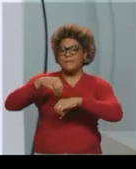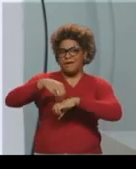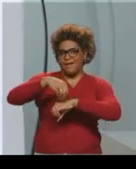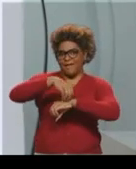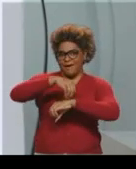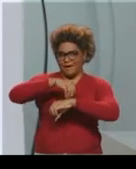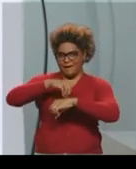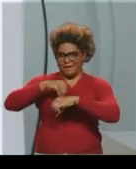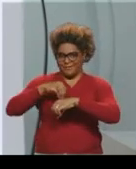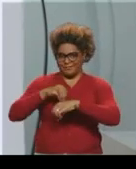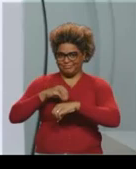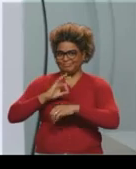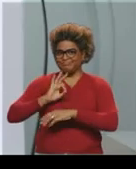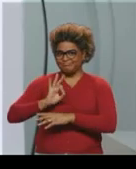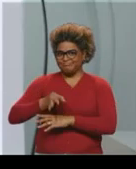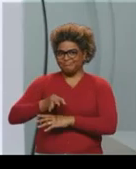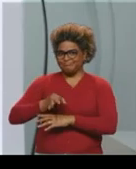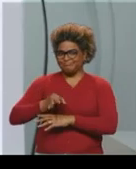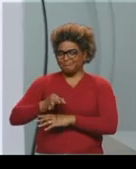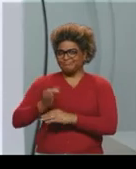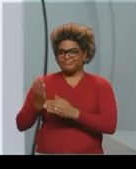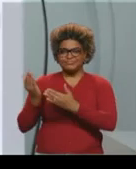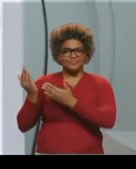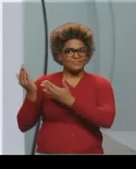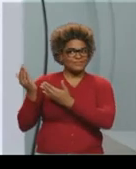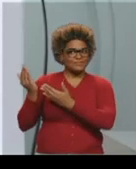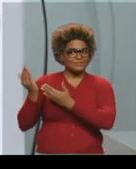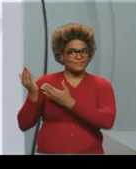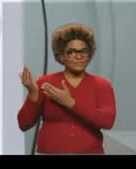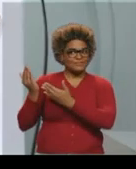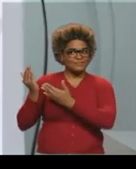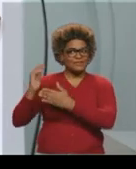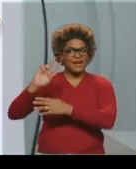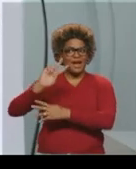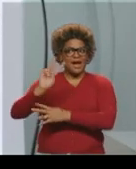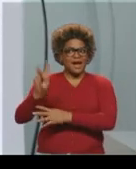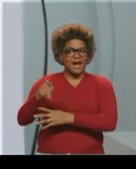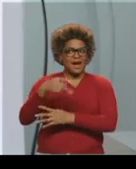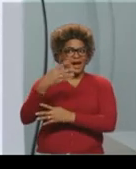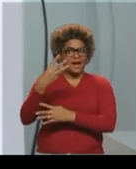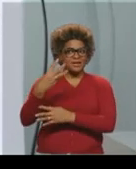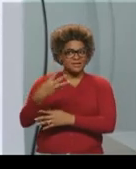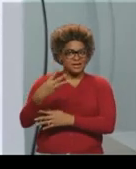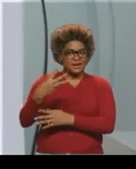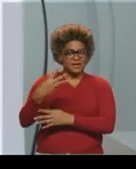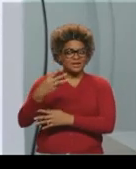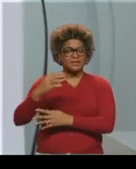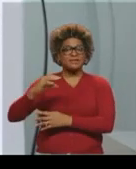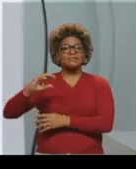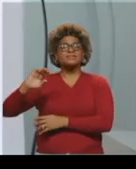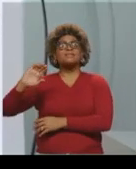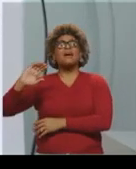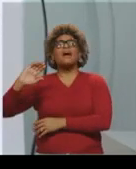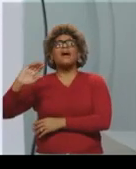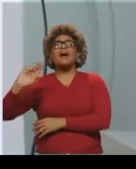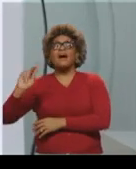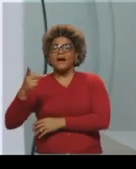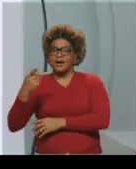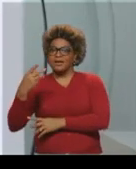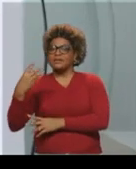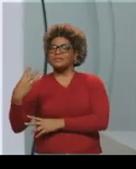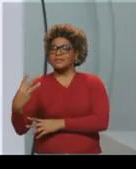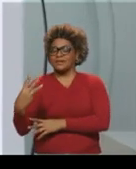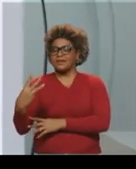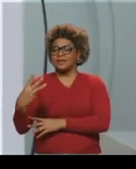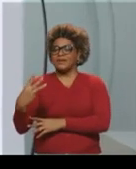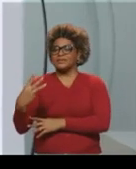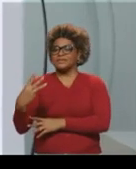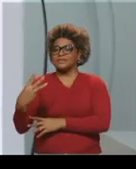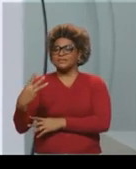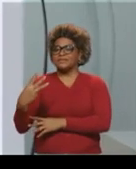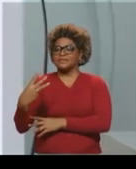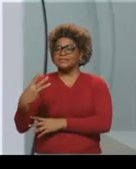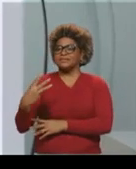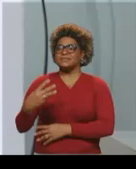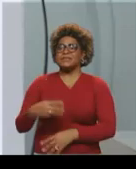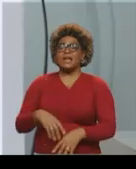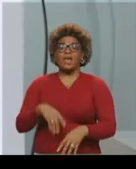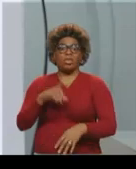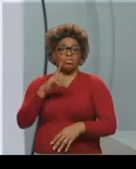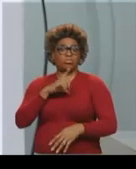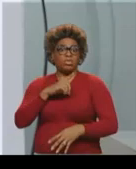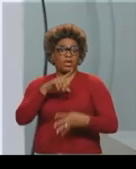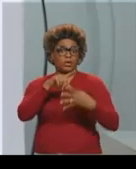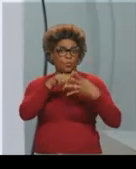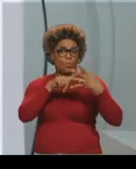Então, aqui, H3, aqui, H3. Aqui eu tenho 4 certinho, aqui eu tenho